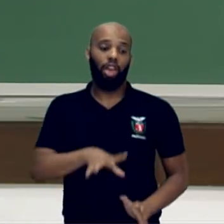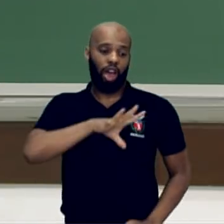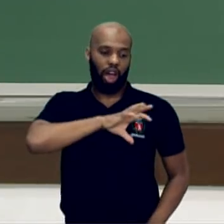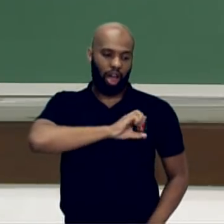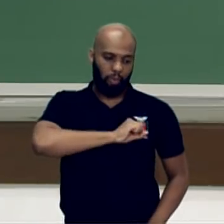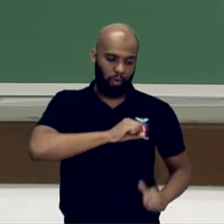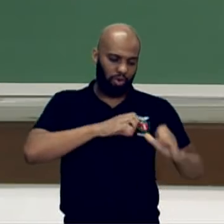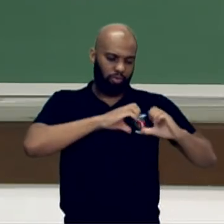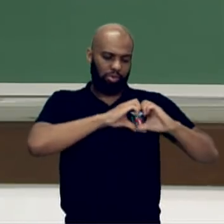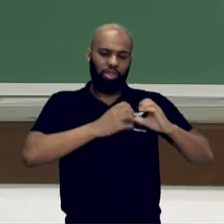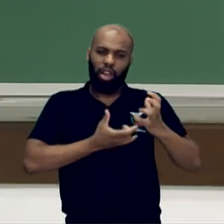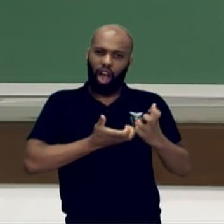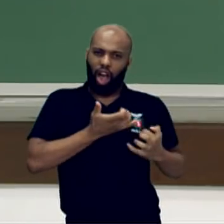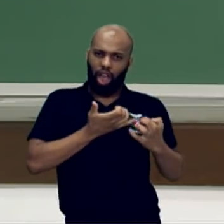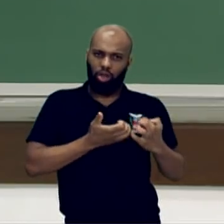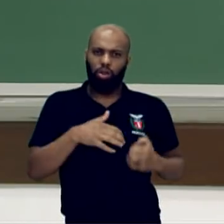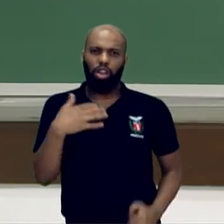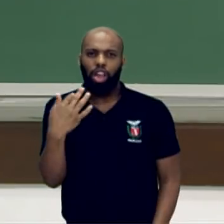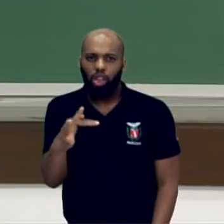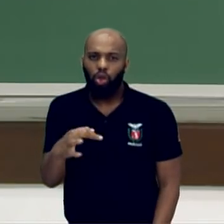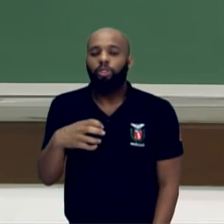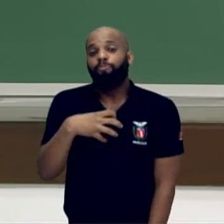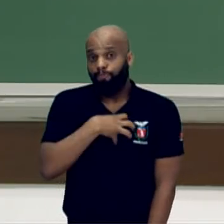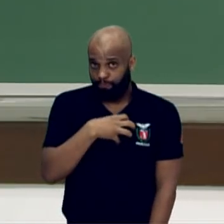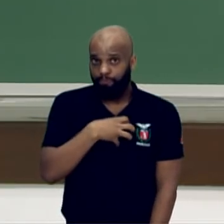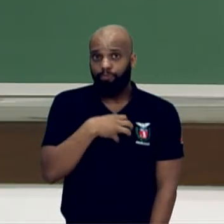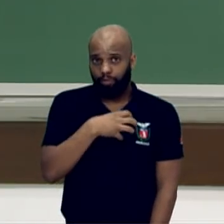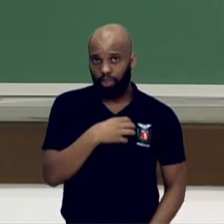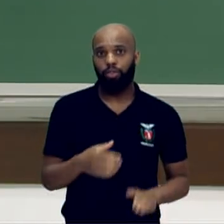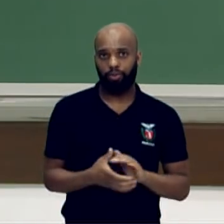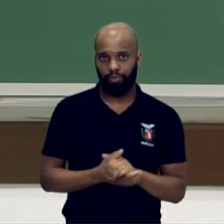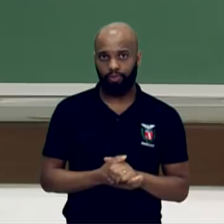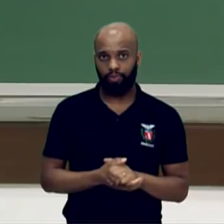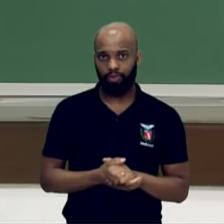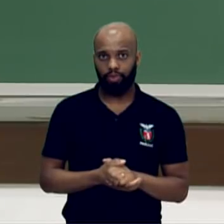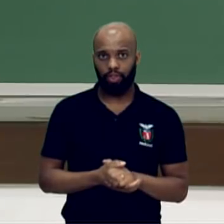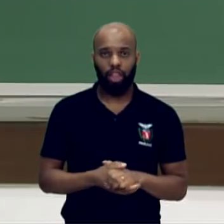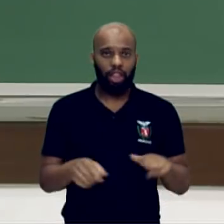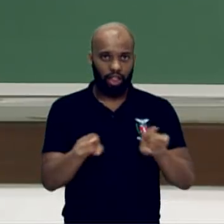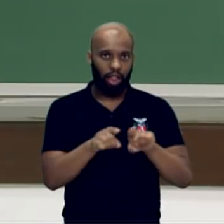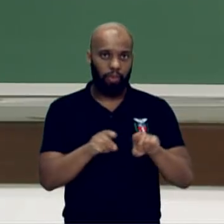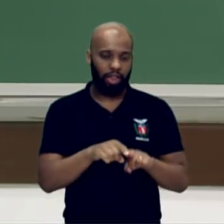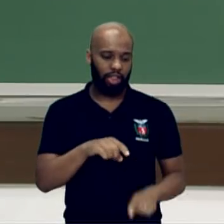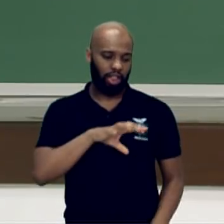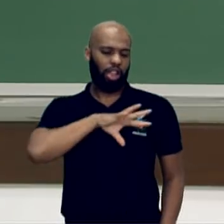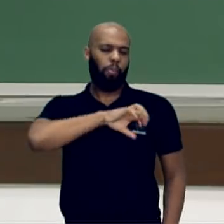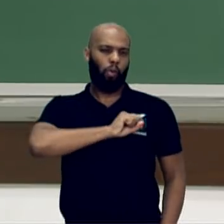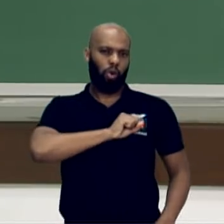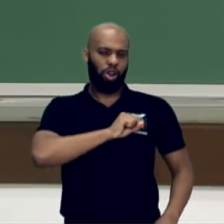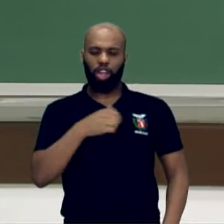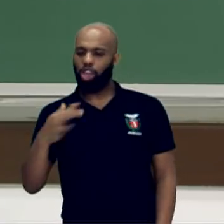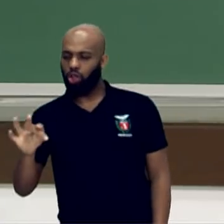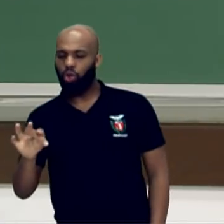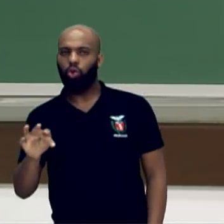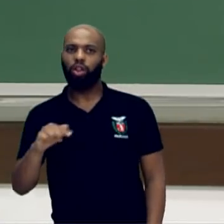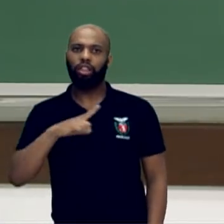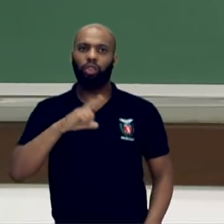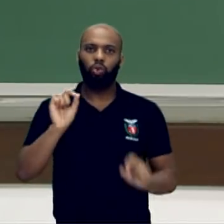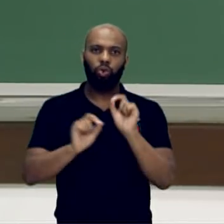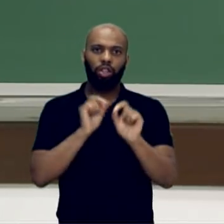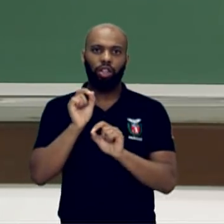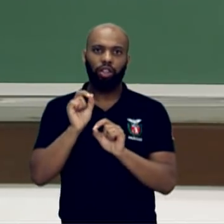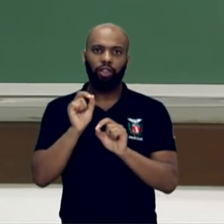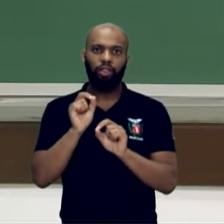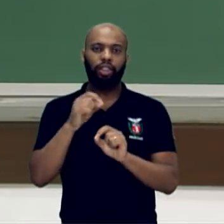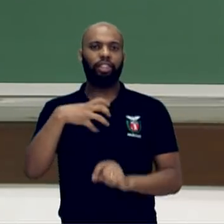dor são sentimento e algumas, como ardor e dor, são ao mesmo tempo